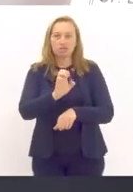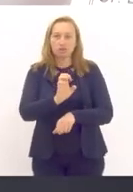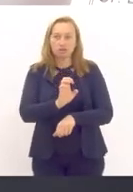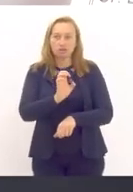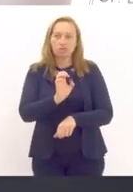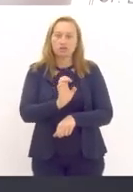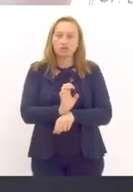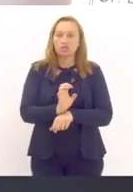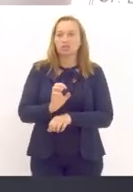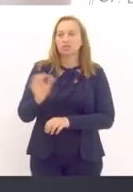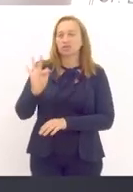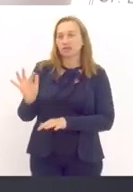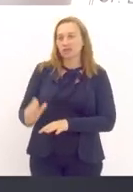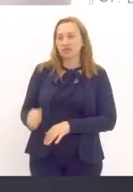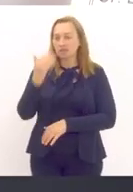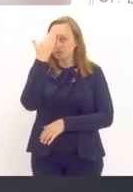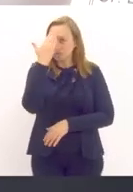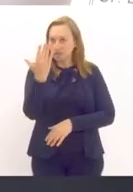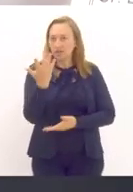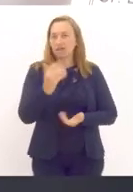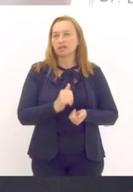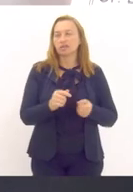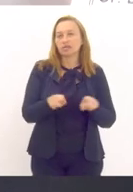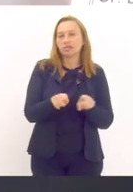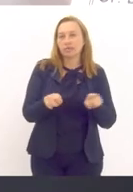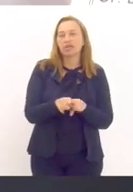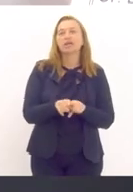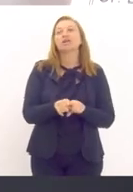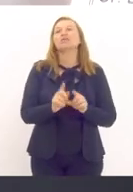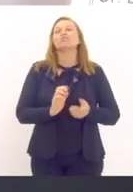Fazenda. Agradecer aqui a assessoria da comissão.